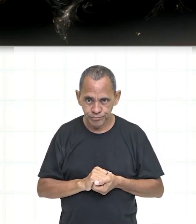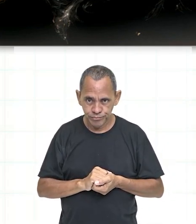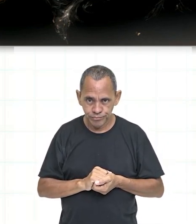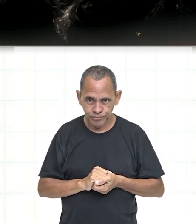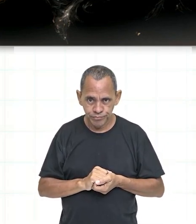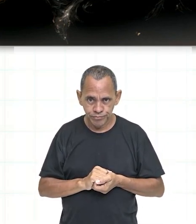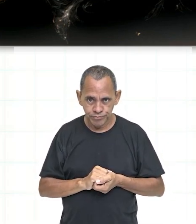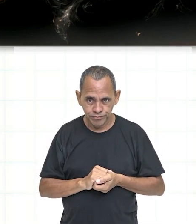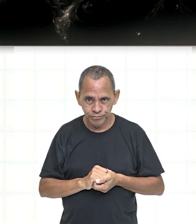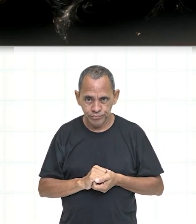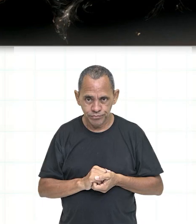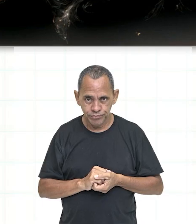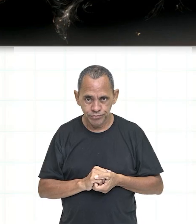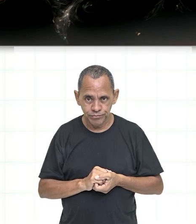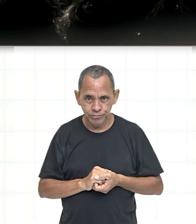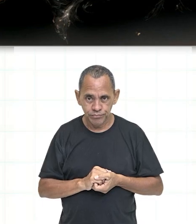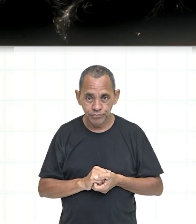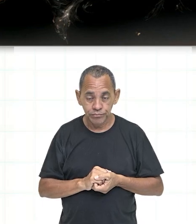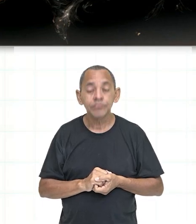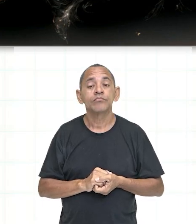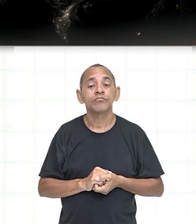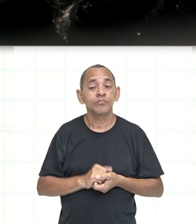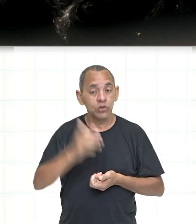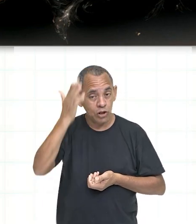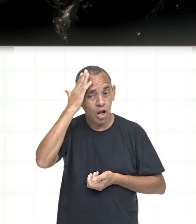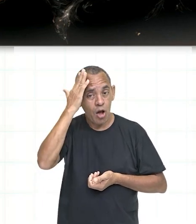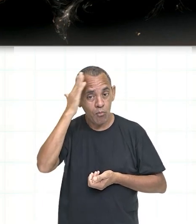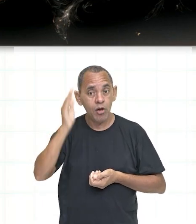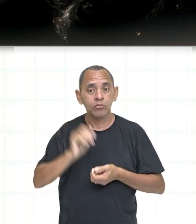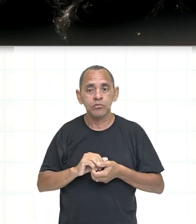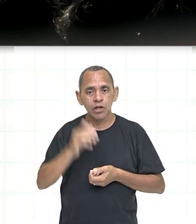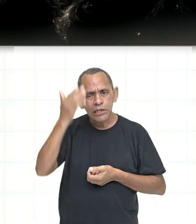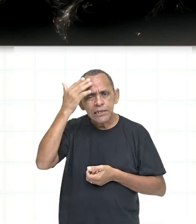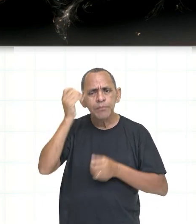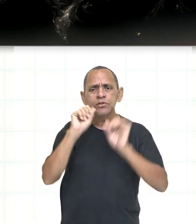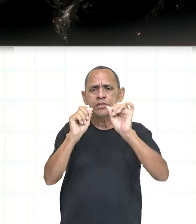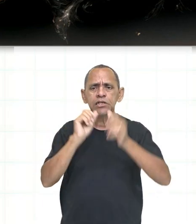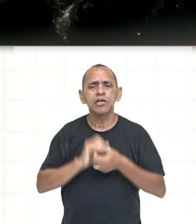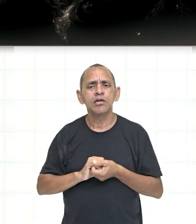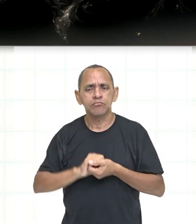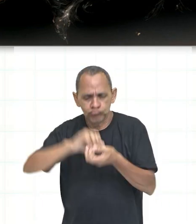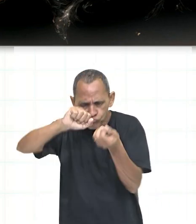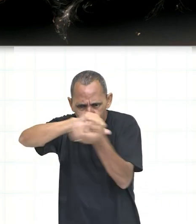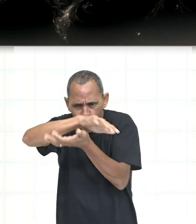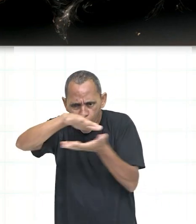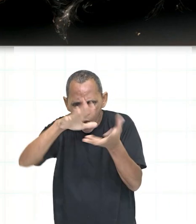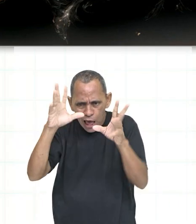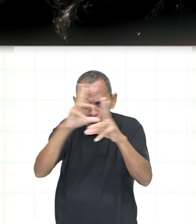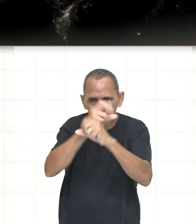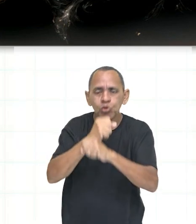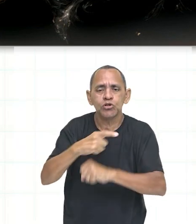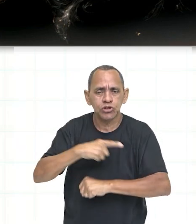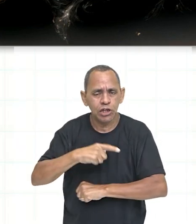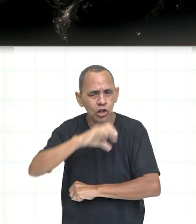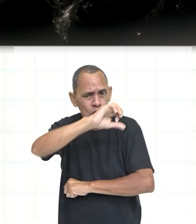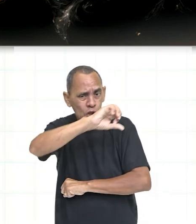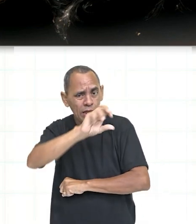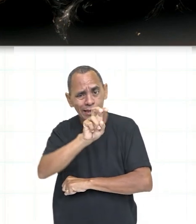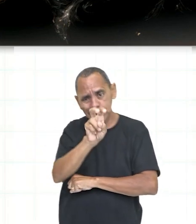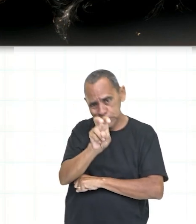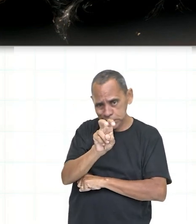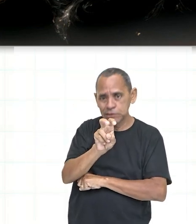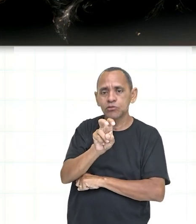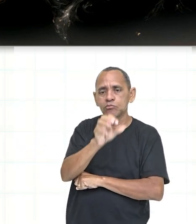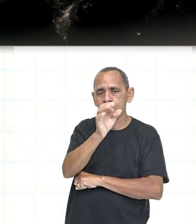true nature remains a mystery. Nós sabemos que a matéria escura e a energia escura compõem cerca de 95% do universo